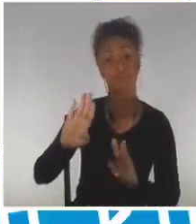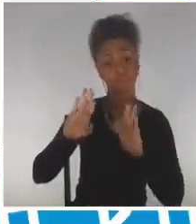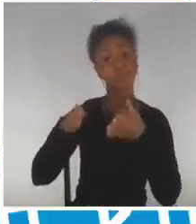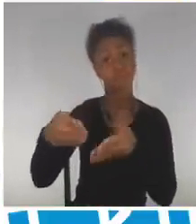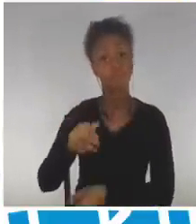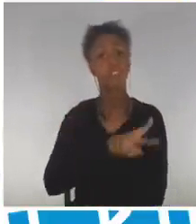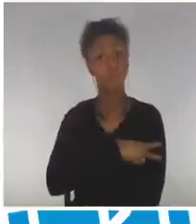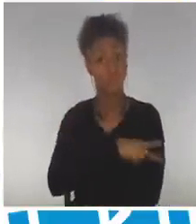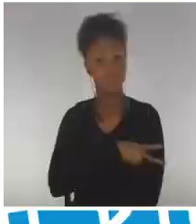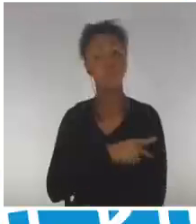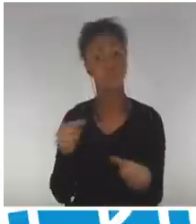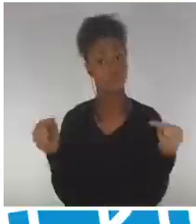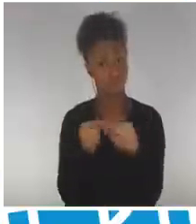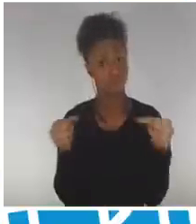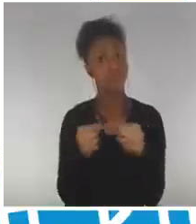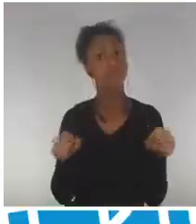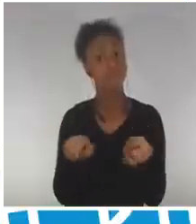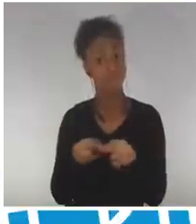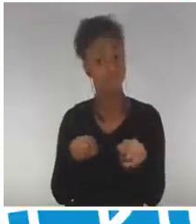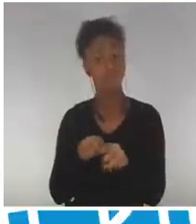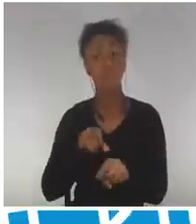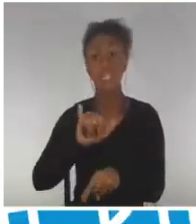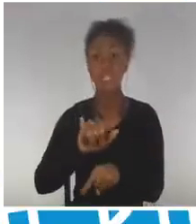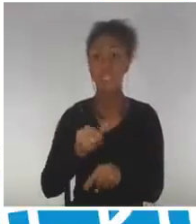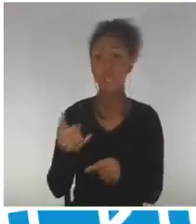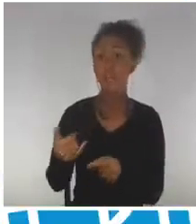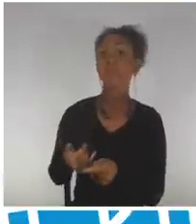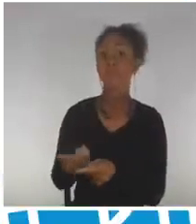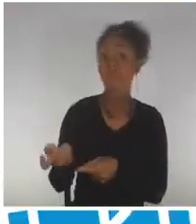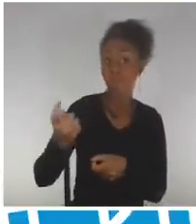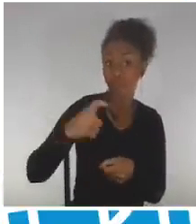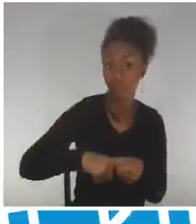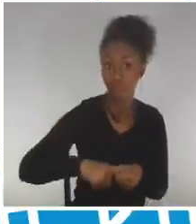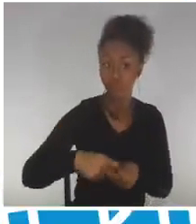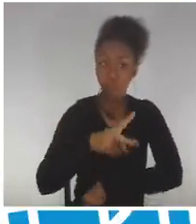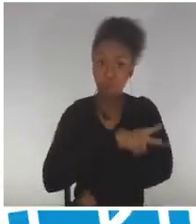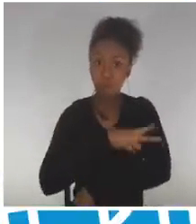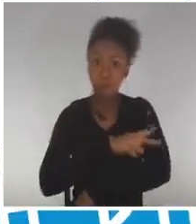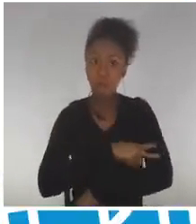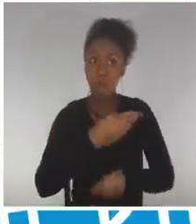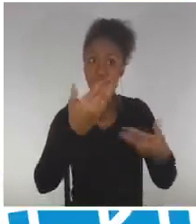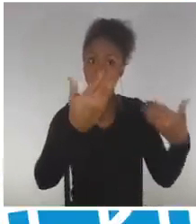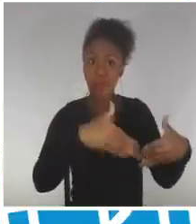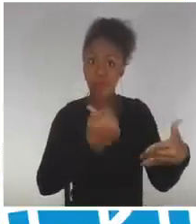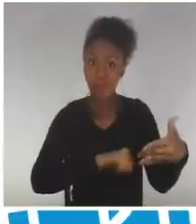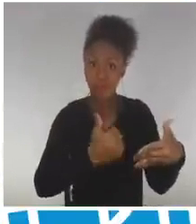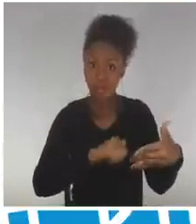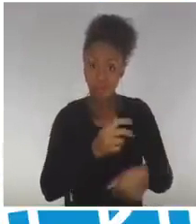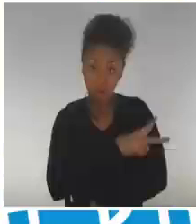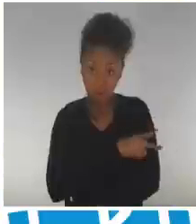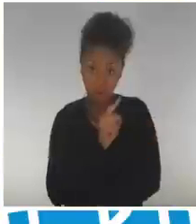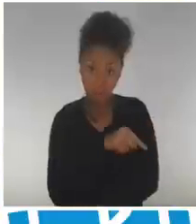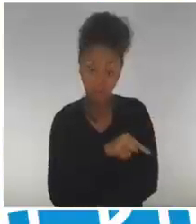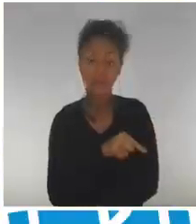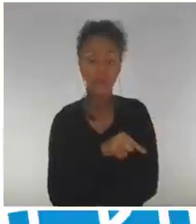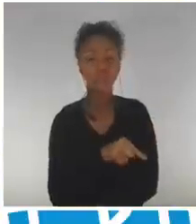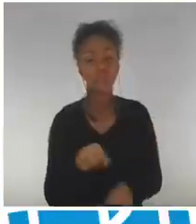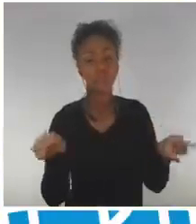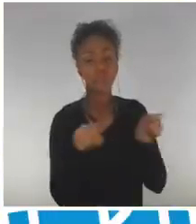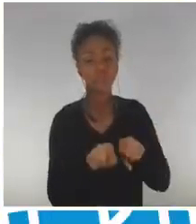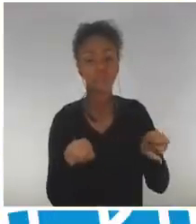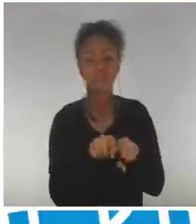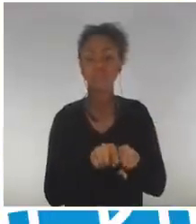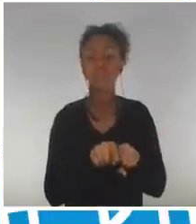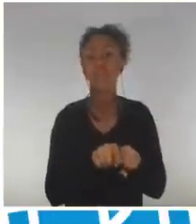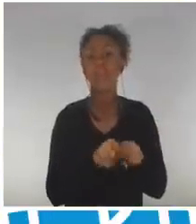momento que a gente tiver retomado as avaliações do 2º ano do ensino fundamental, que se crie também um IDEB, porque o IDEB é